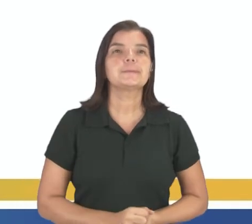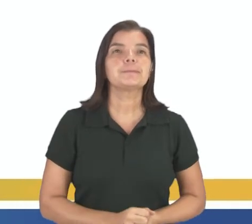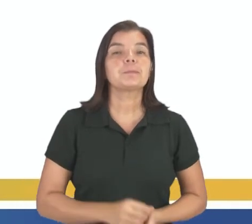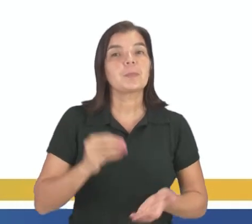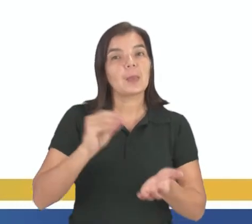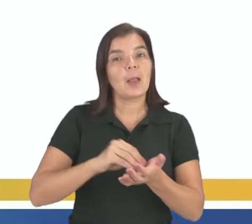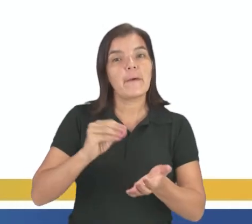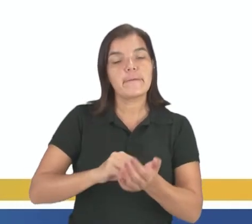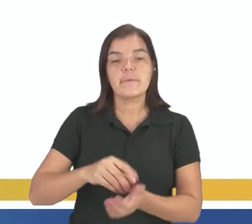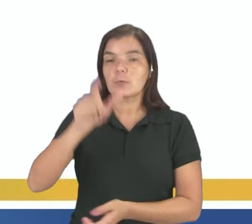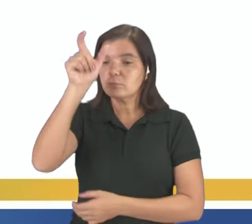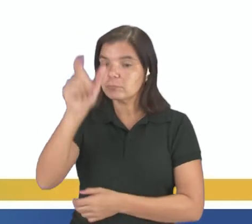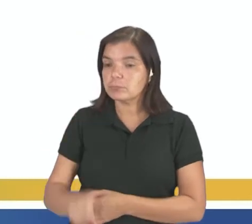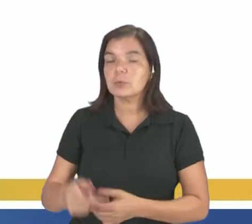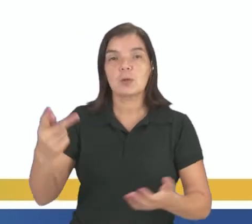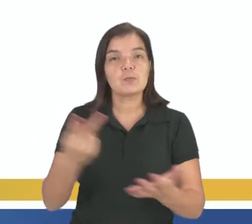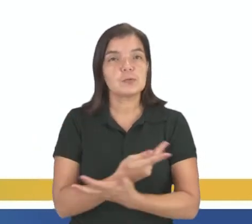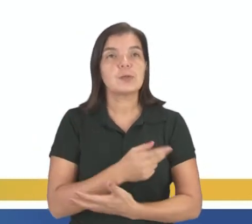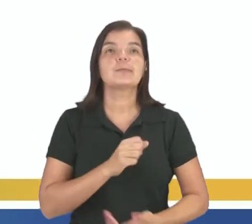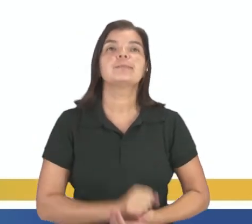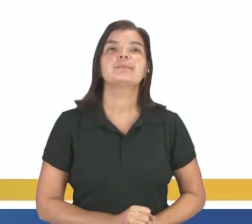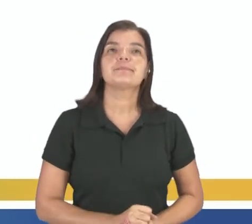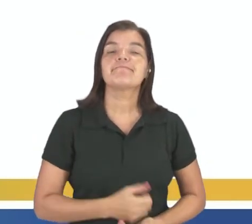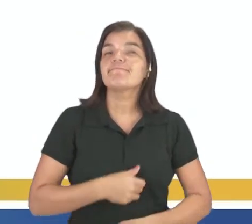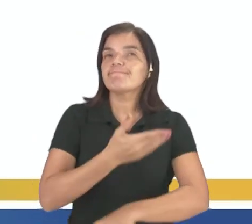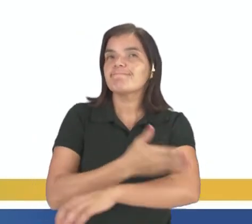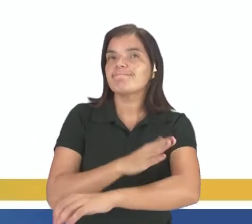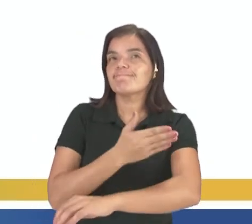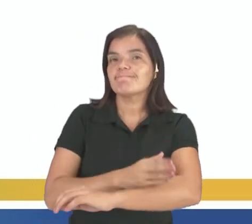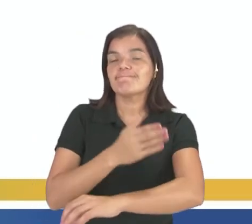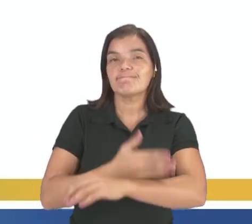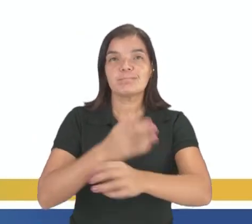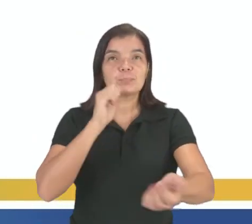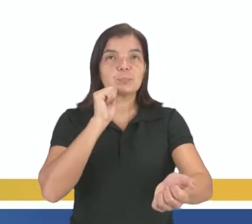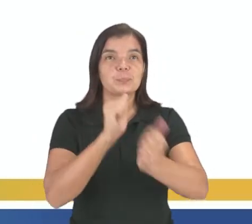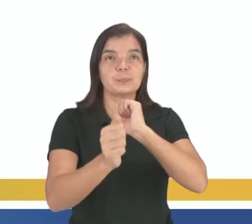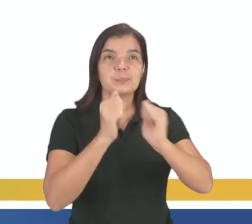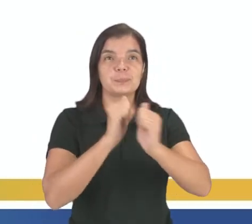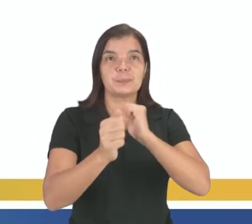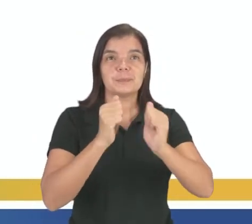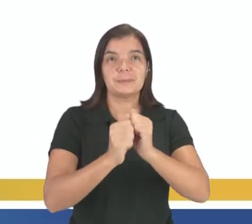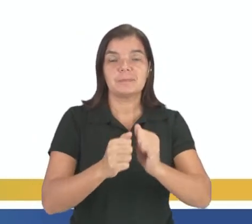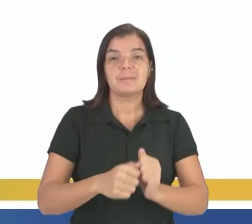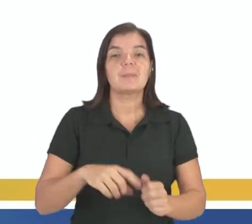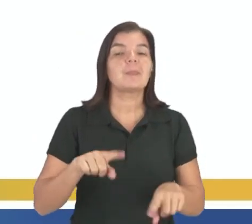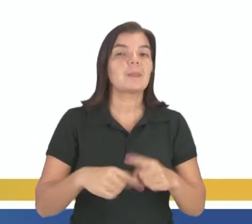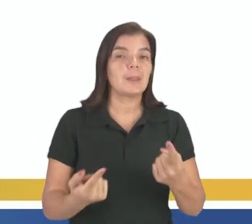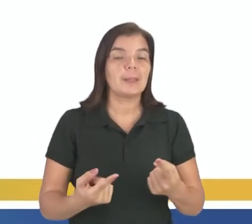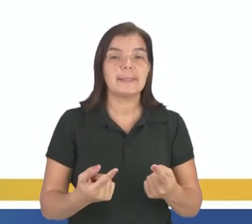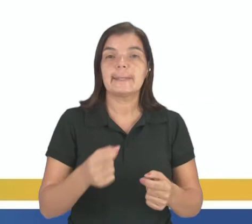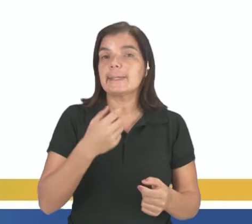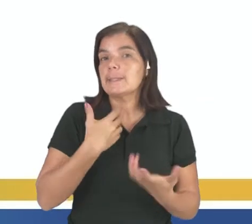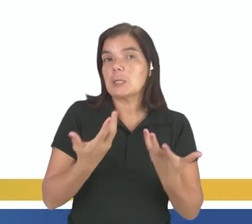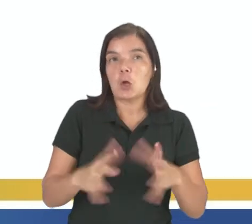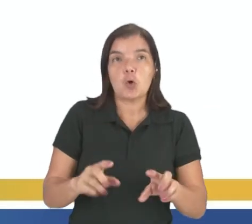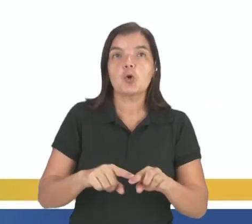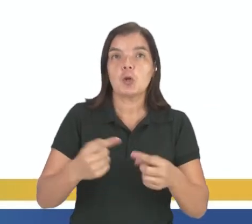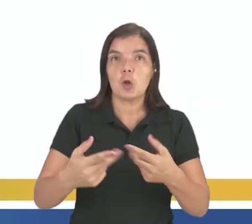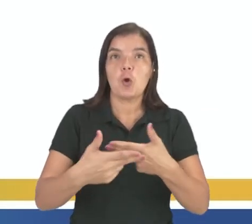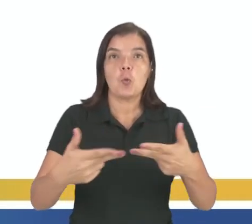as faltas pessoais prática prática falta pessoal um atleta que cometer intencionalmente